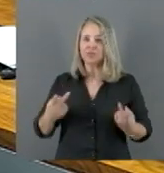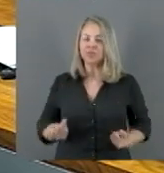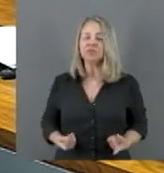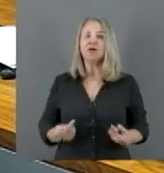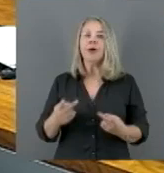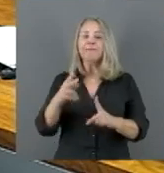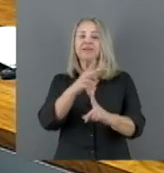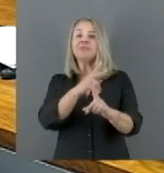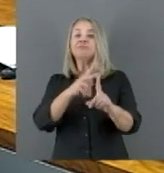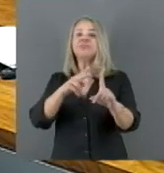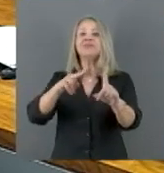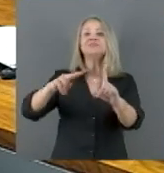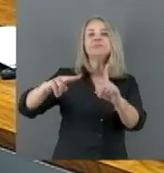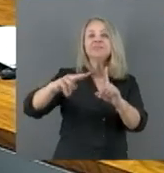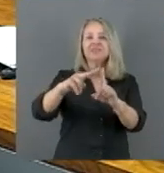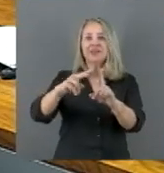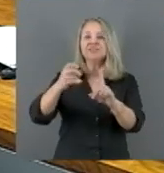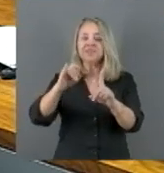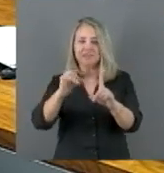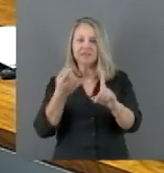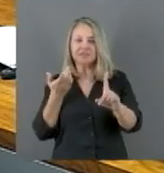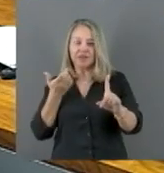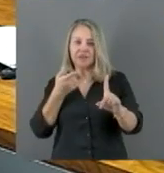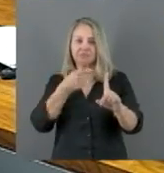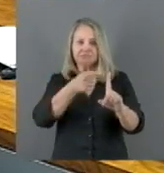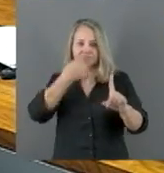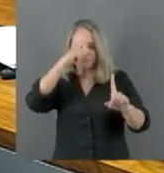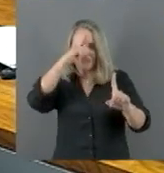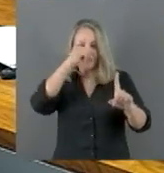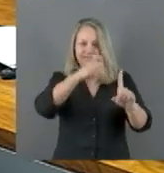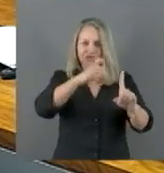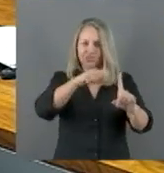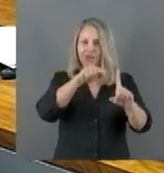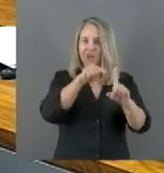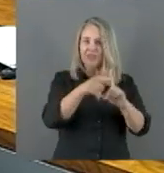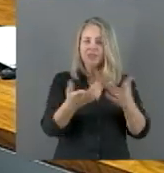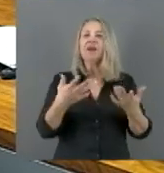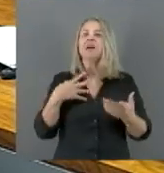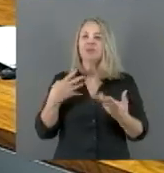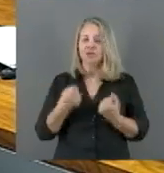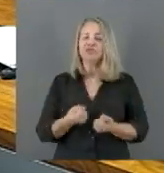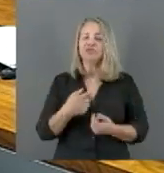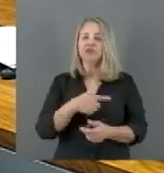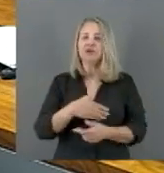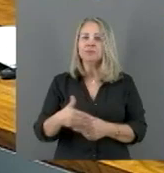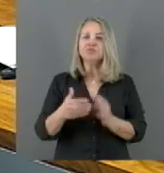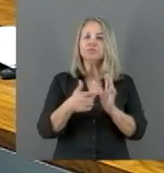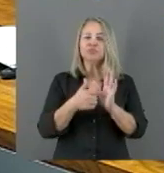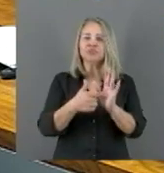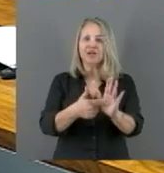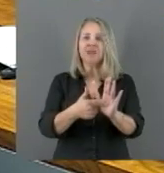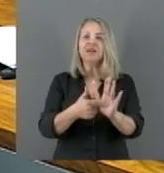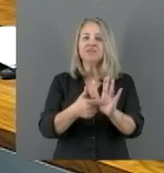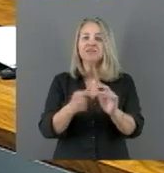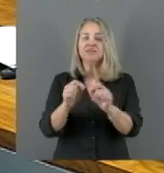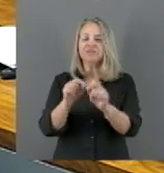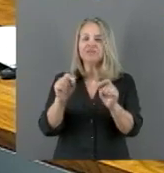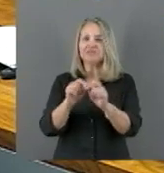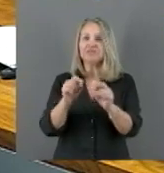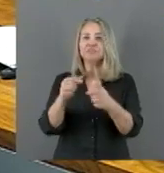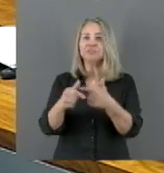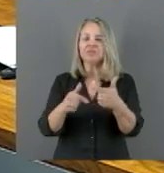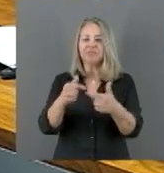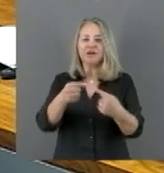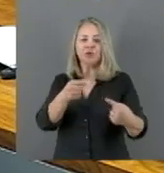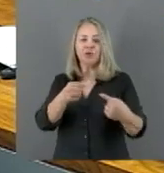Se quiserem agredir elas, nós vamos dar visibilidade numa audiência pública, que tornará, claro, um ato